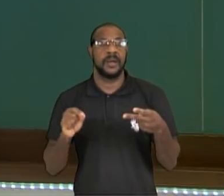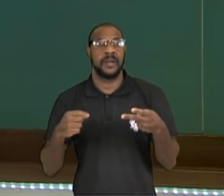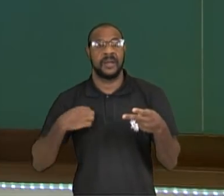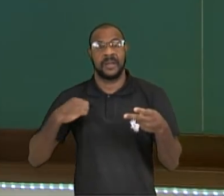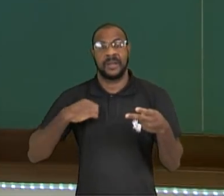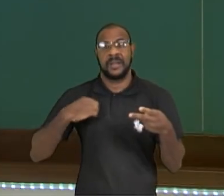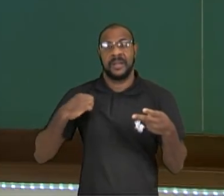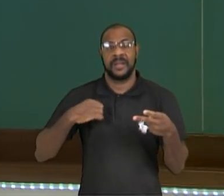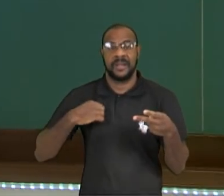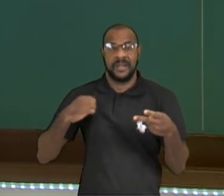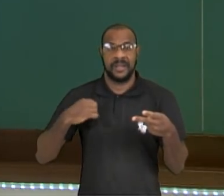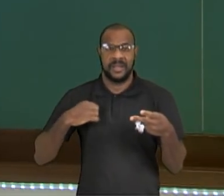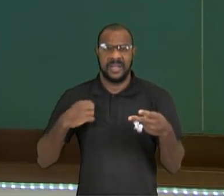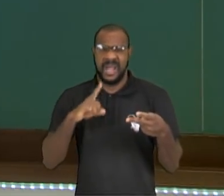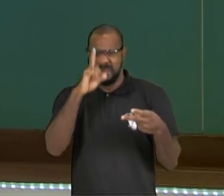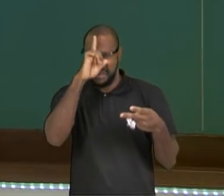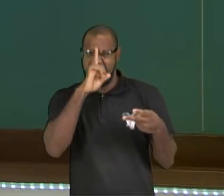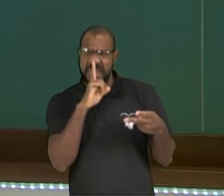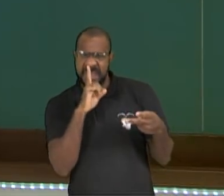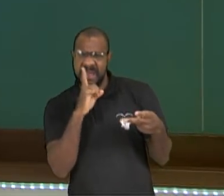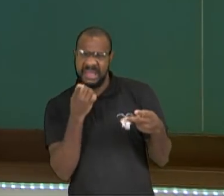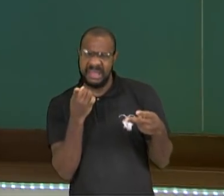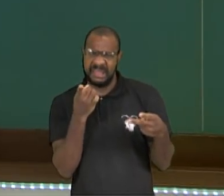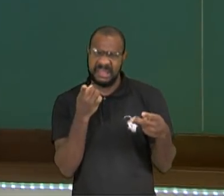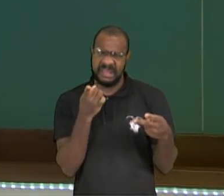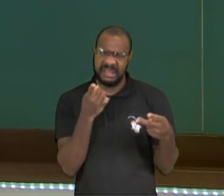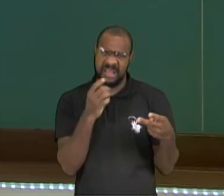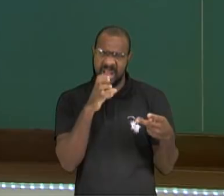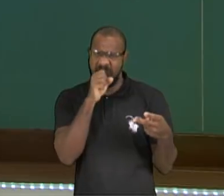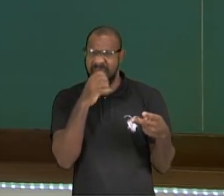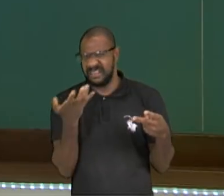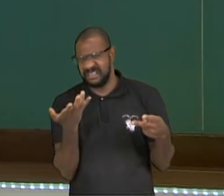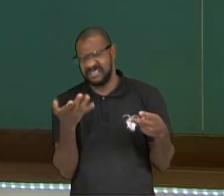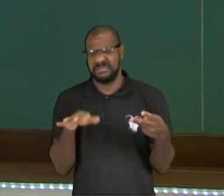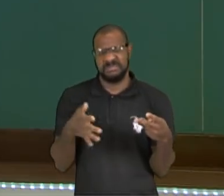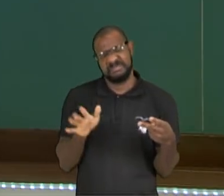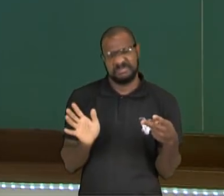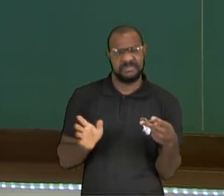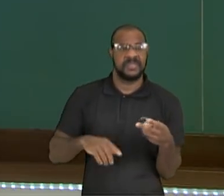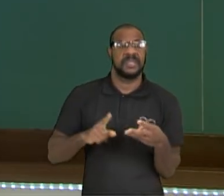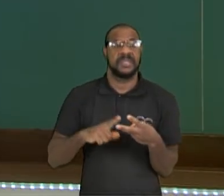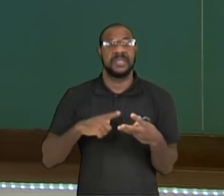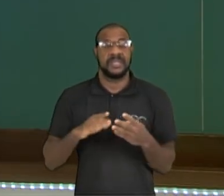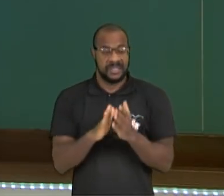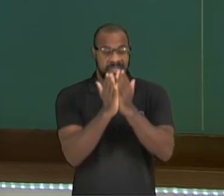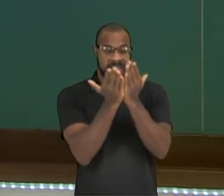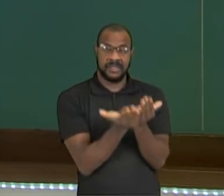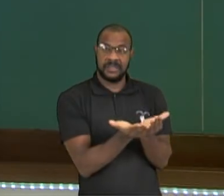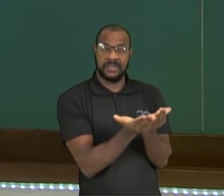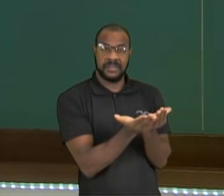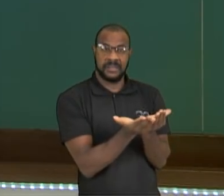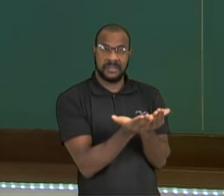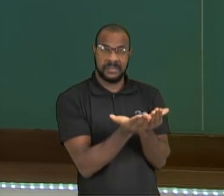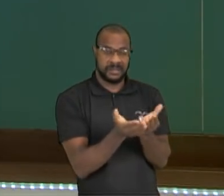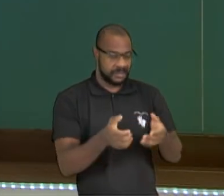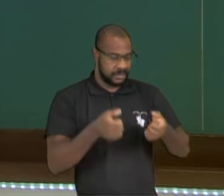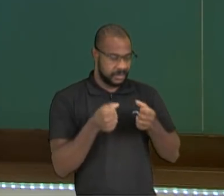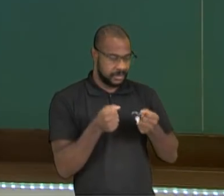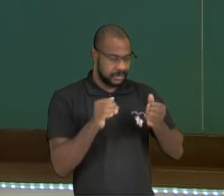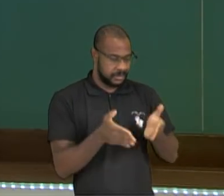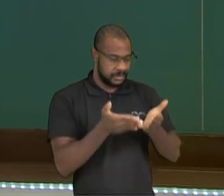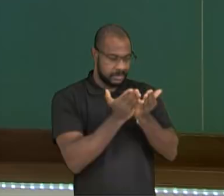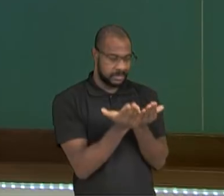uma camiseta amarela, meio laranja, né? Amarela pode ser. Está segurando um livro. O que será que ela está